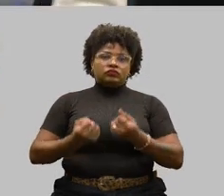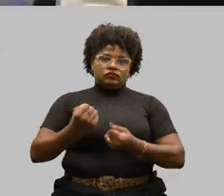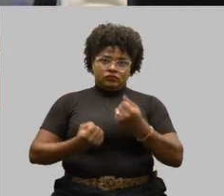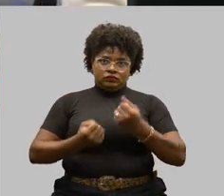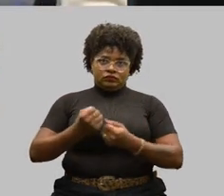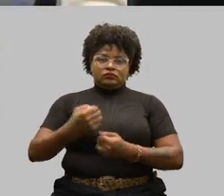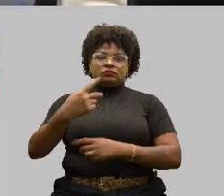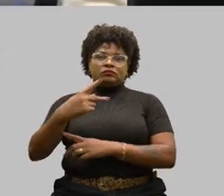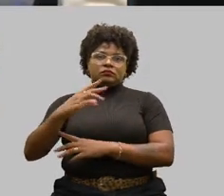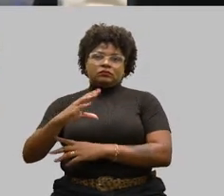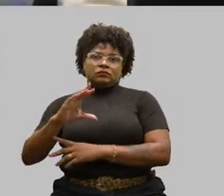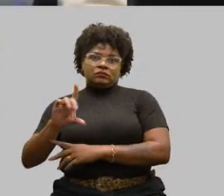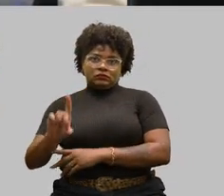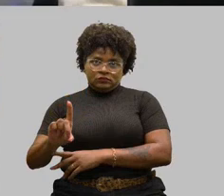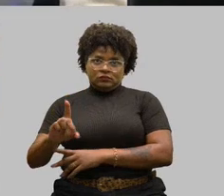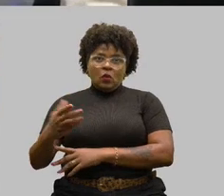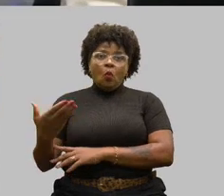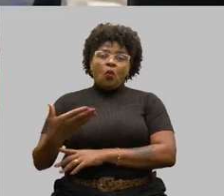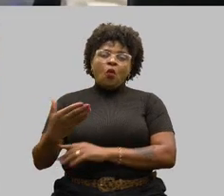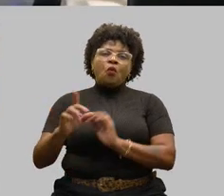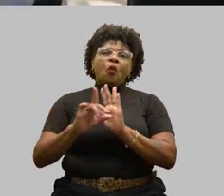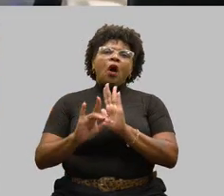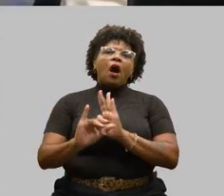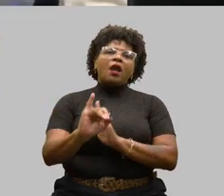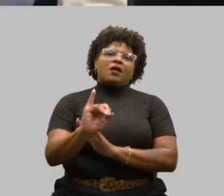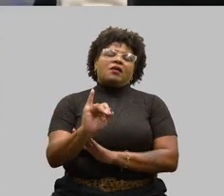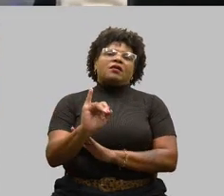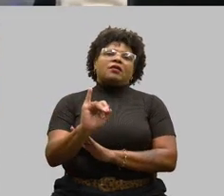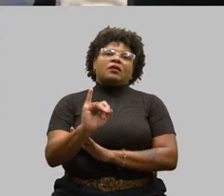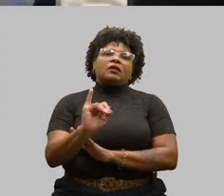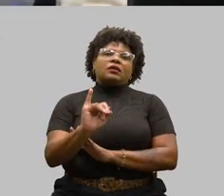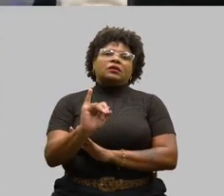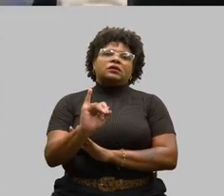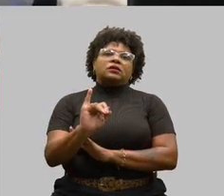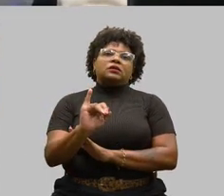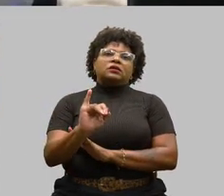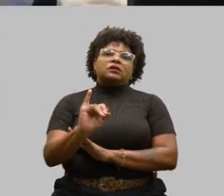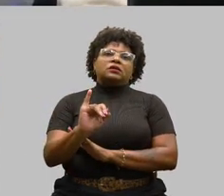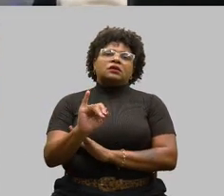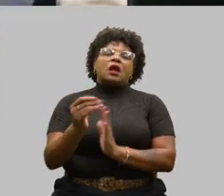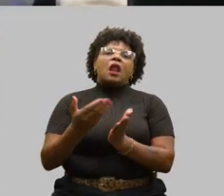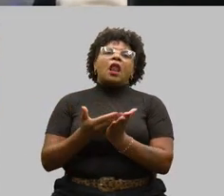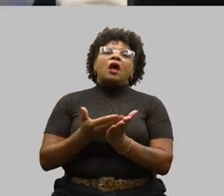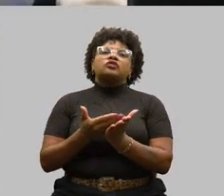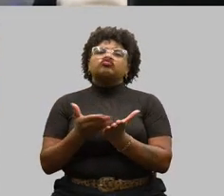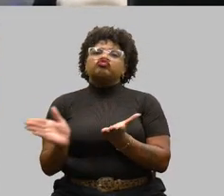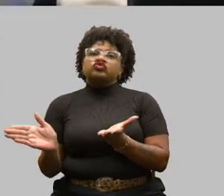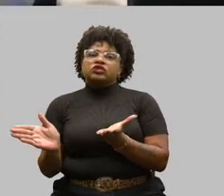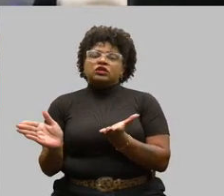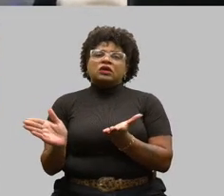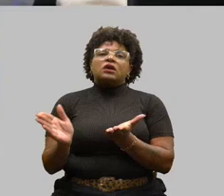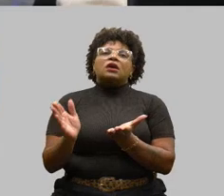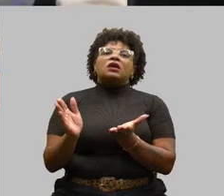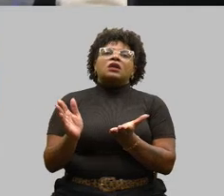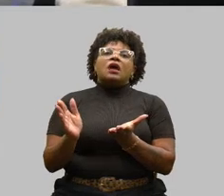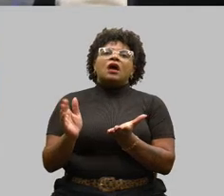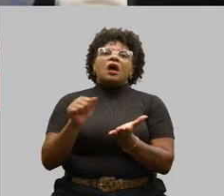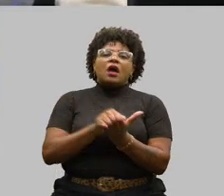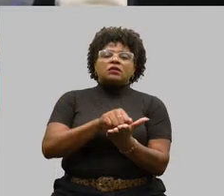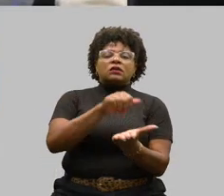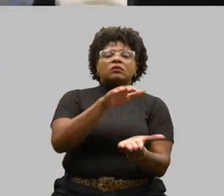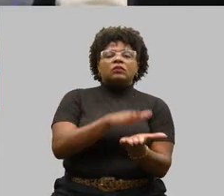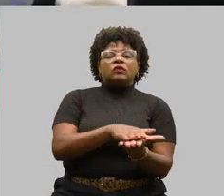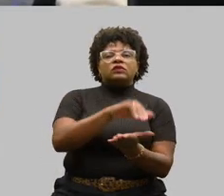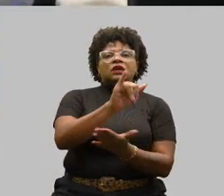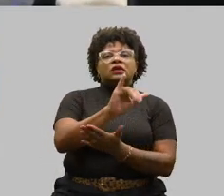hoje a legislação ela isenta do ICMS veículos com valor de